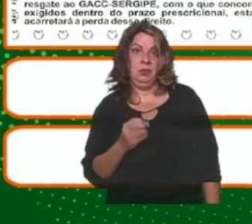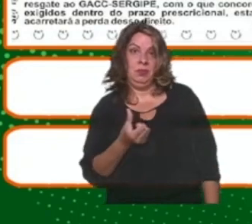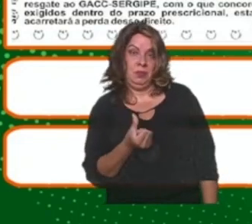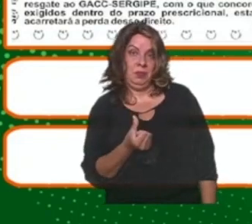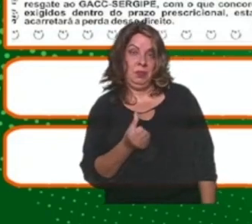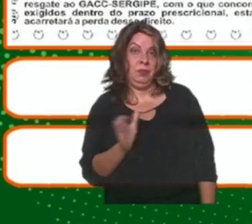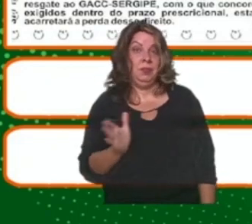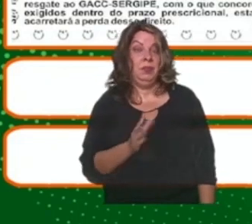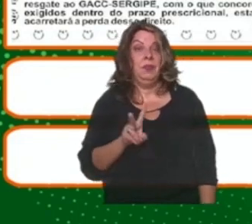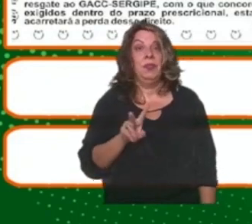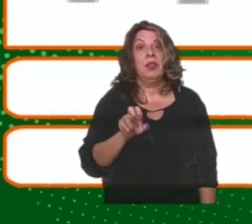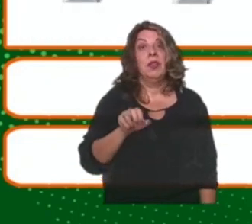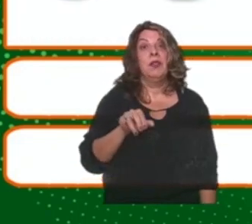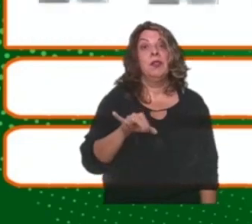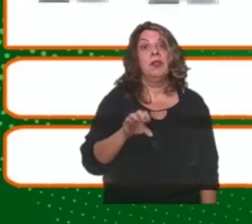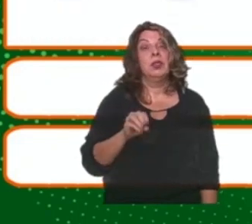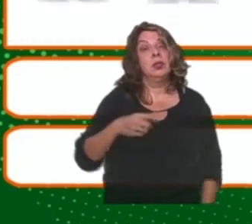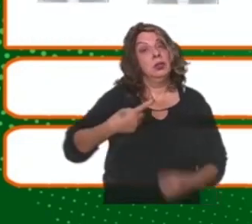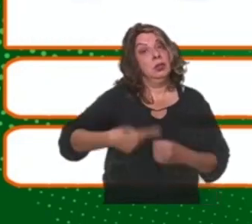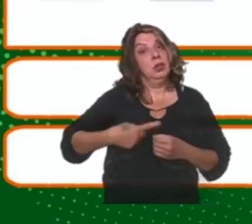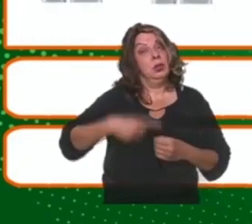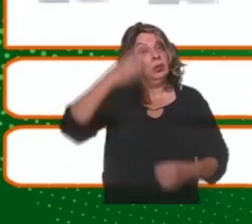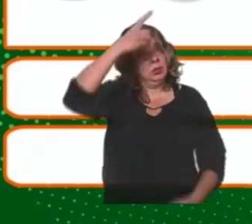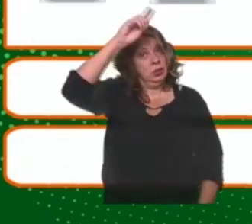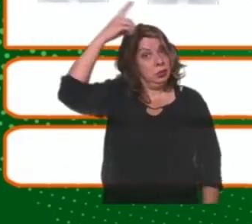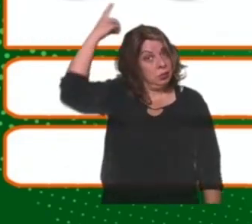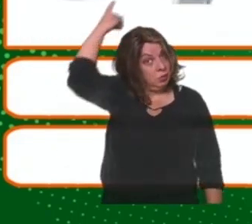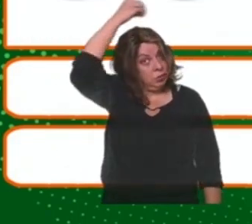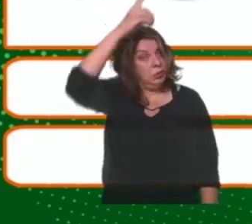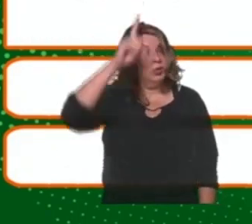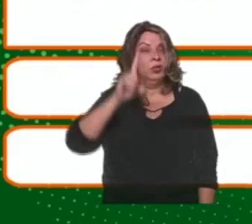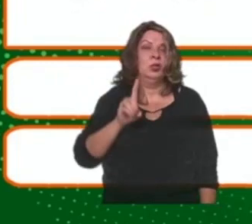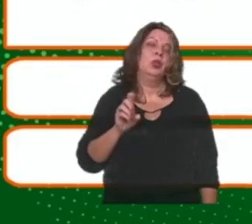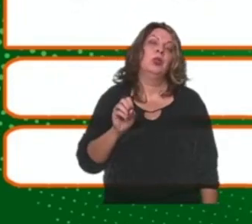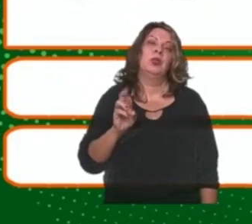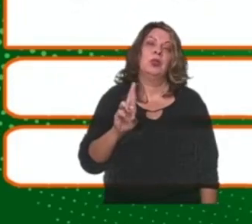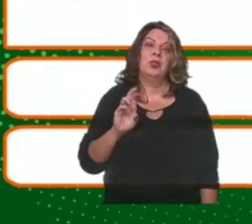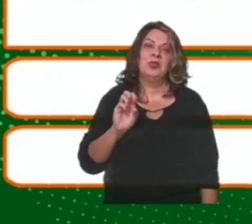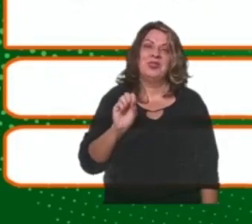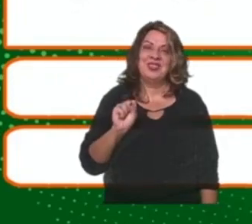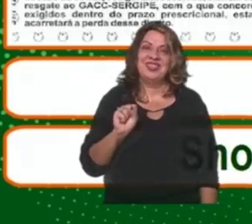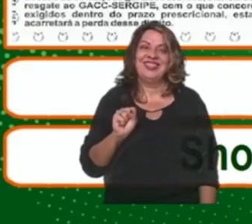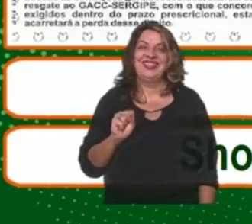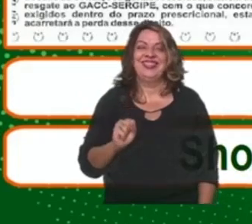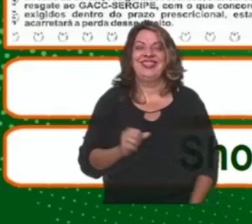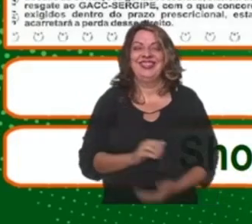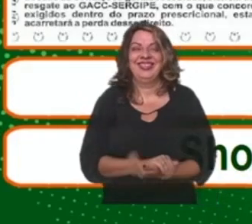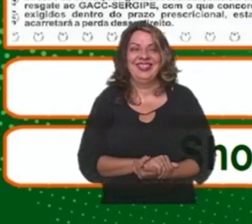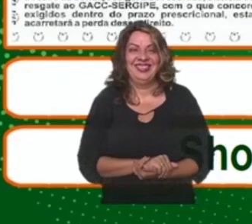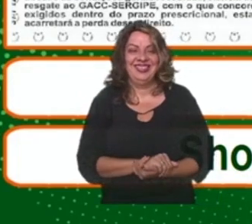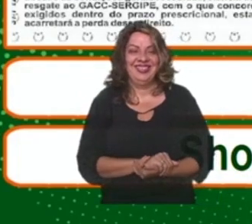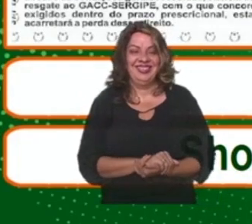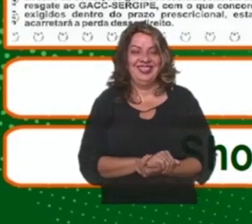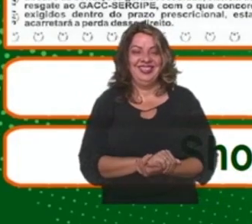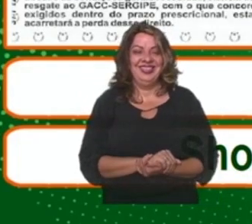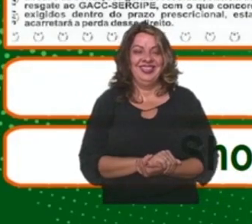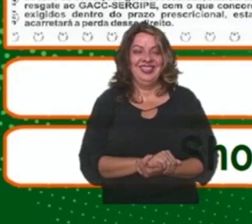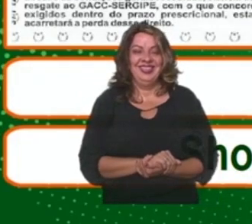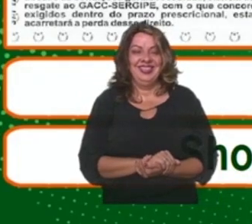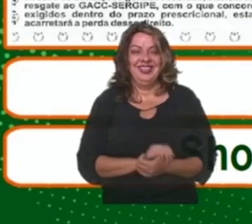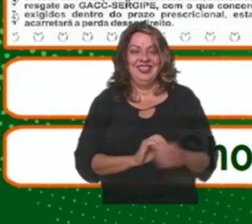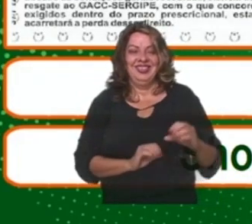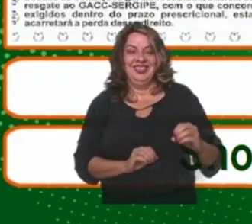604506, alô, Vânio, em Dores, olha que bacana, adquiriu na banca da Jéssica, Regional Capela, e faturou